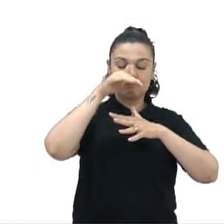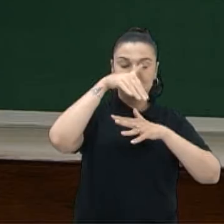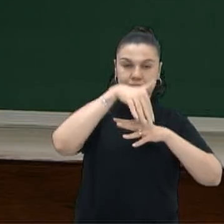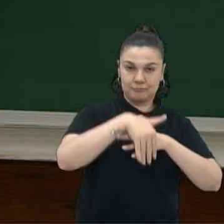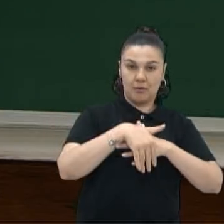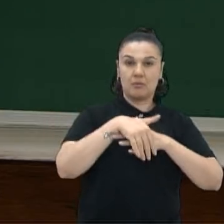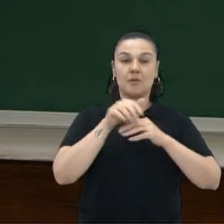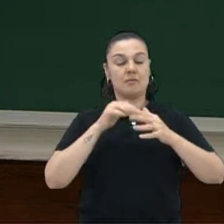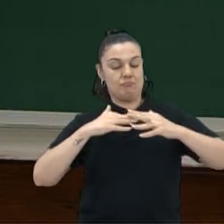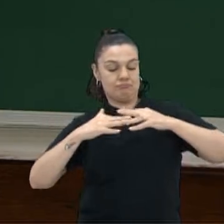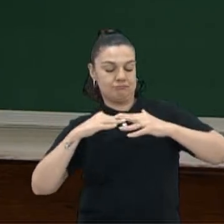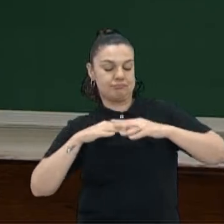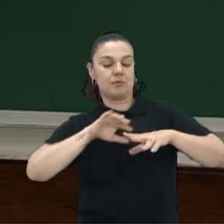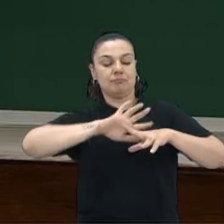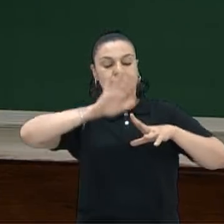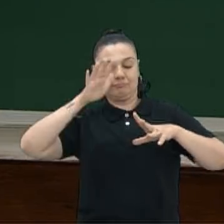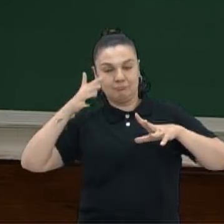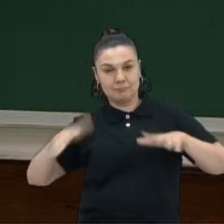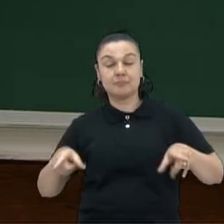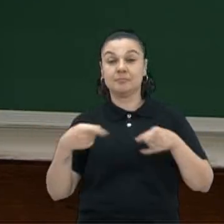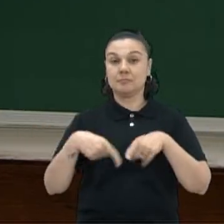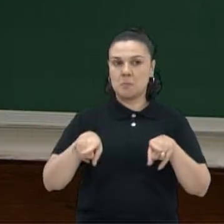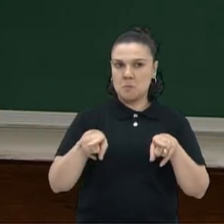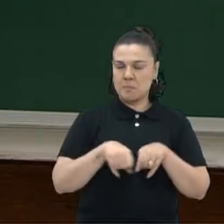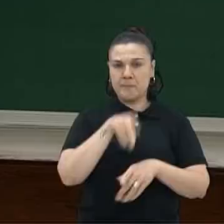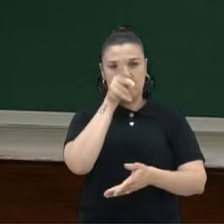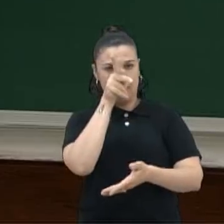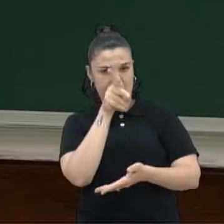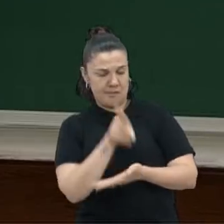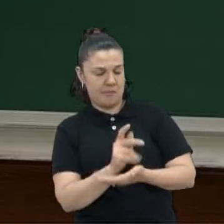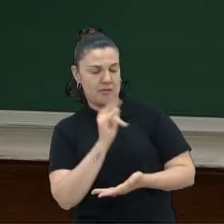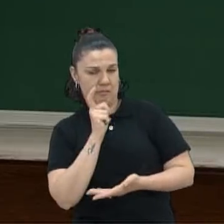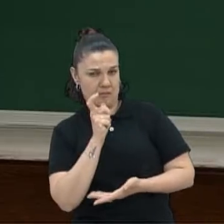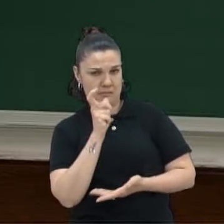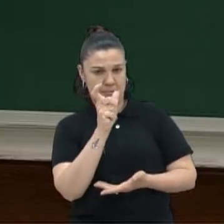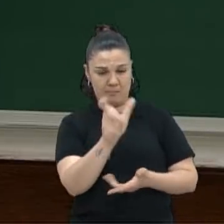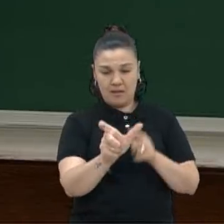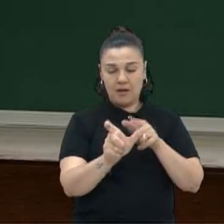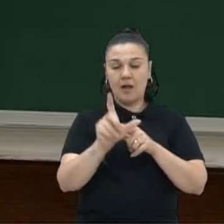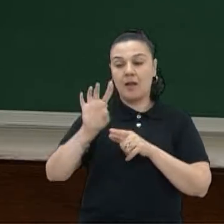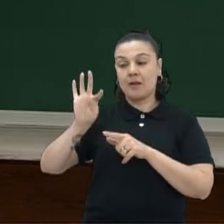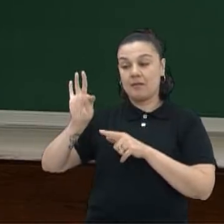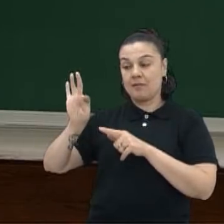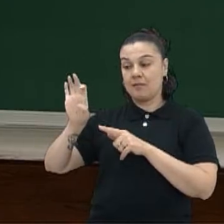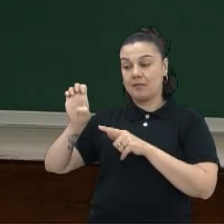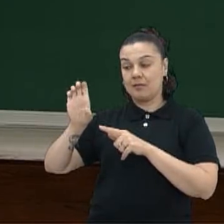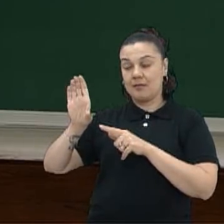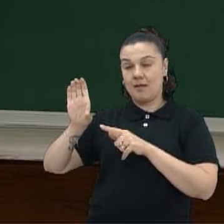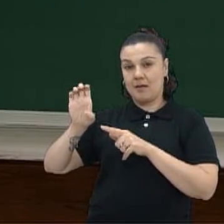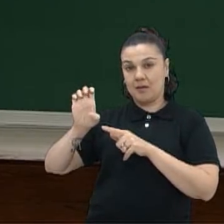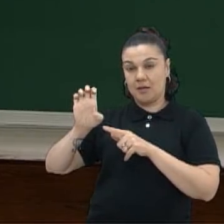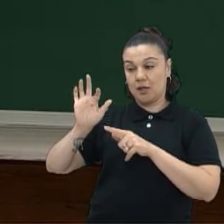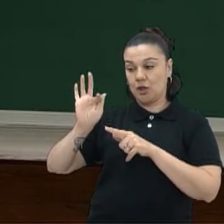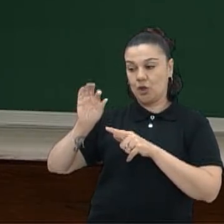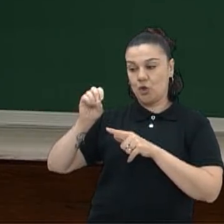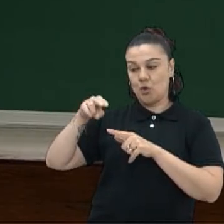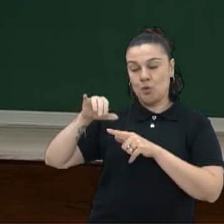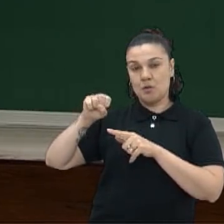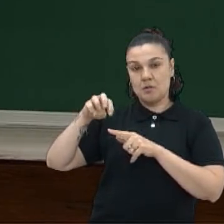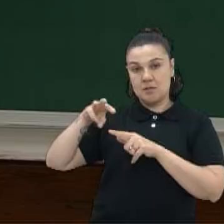vulcânicas, terremotos e maremotos. Quando a gente fala de tectonismo, nós estamos falando